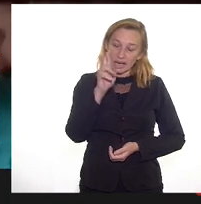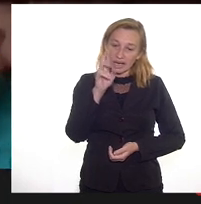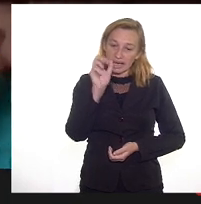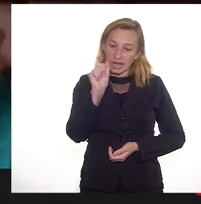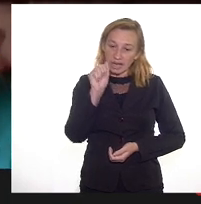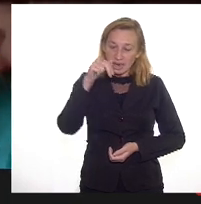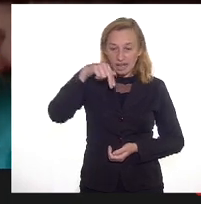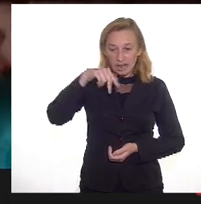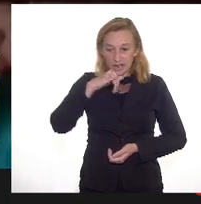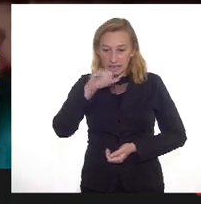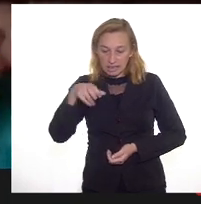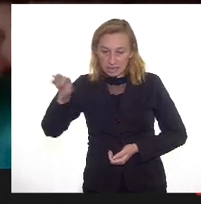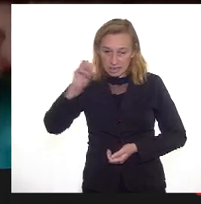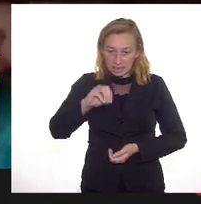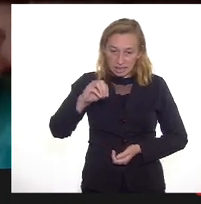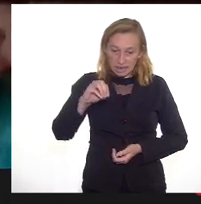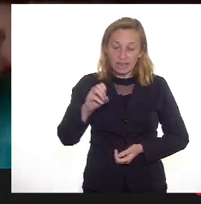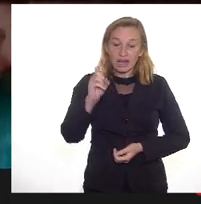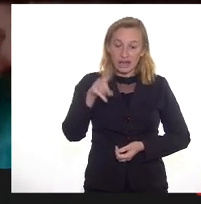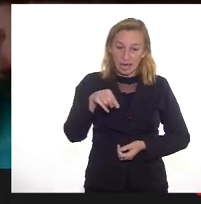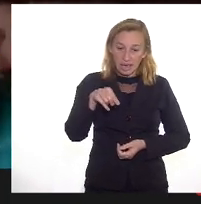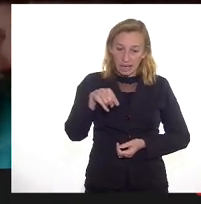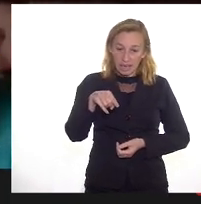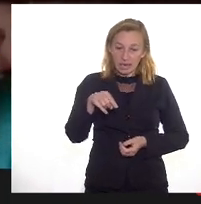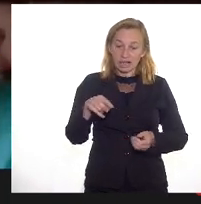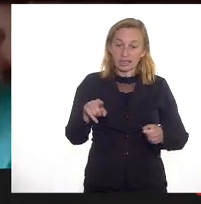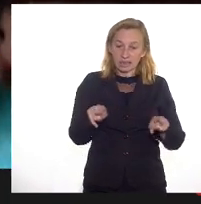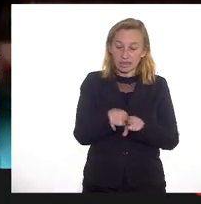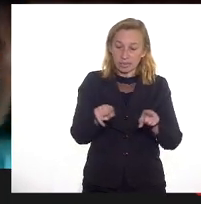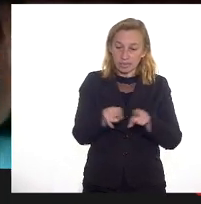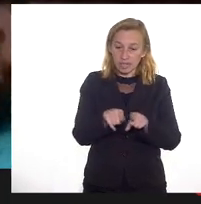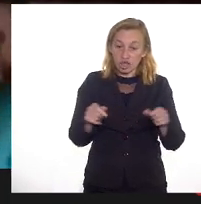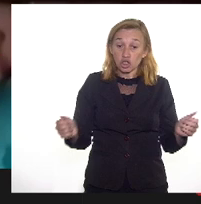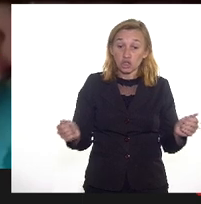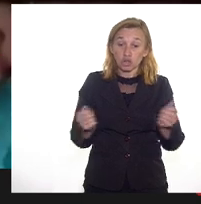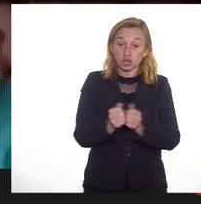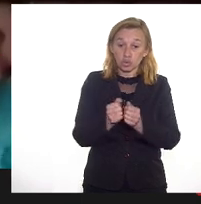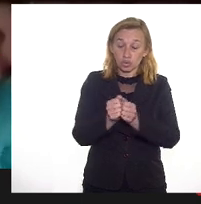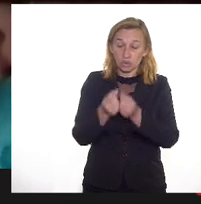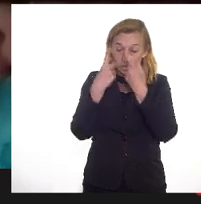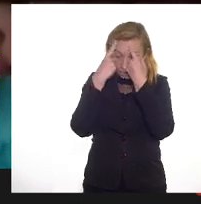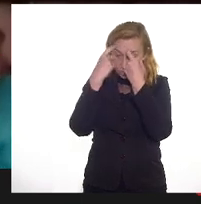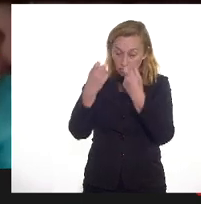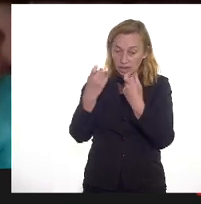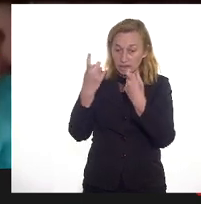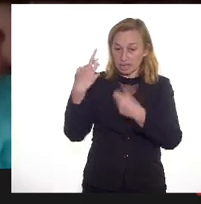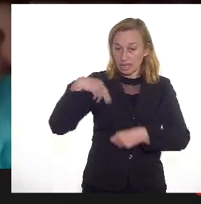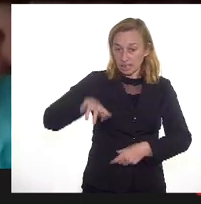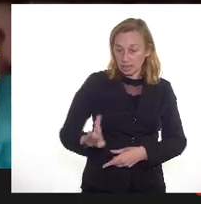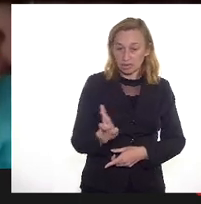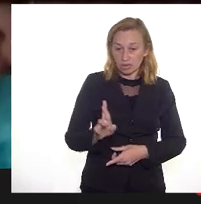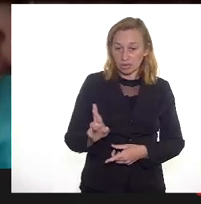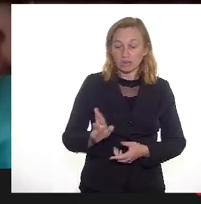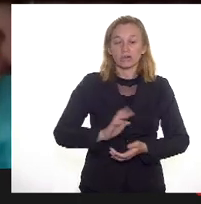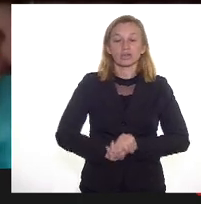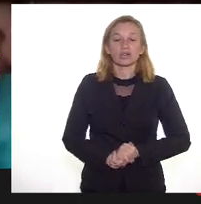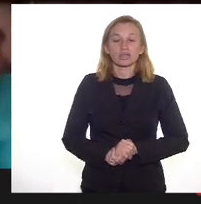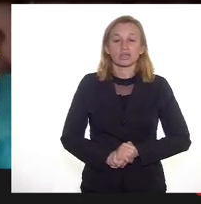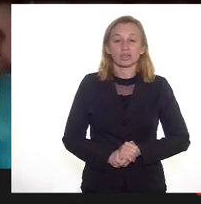nas ações do racismo religioso. Tá? Nós temos, para além de